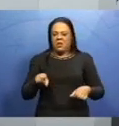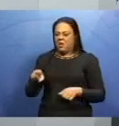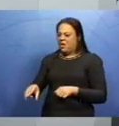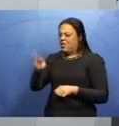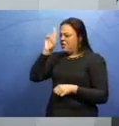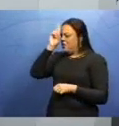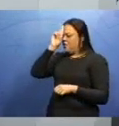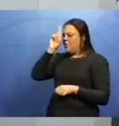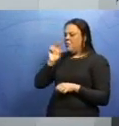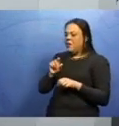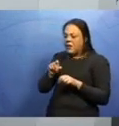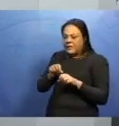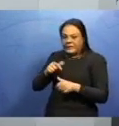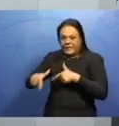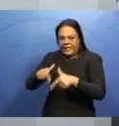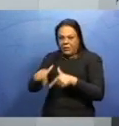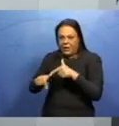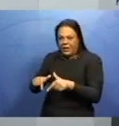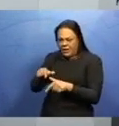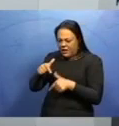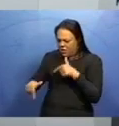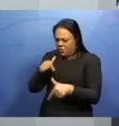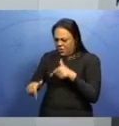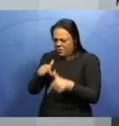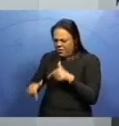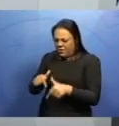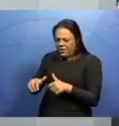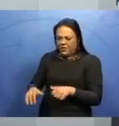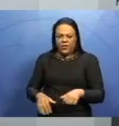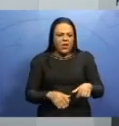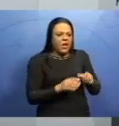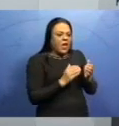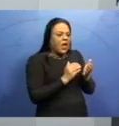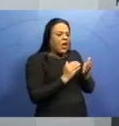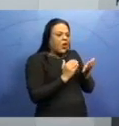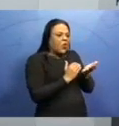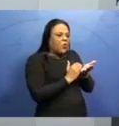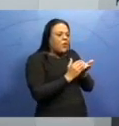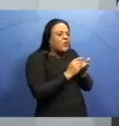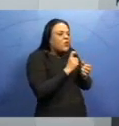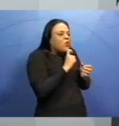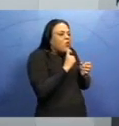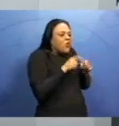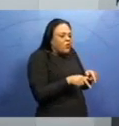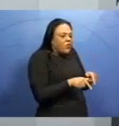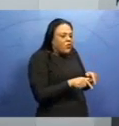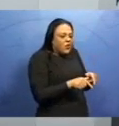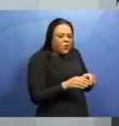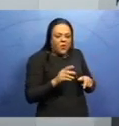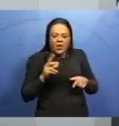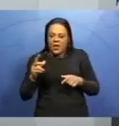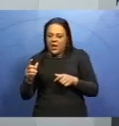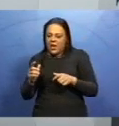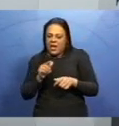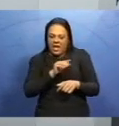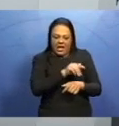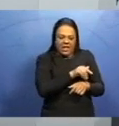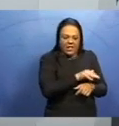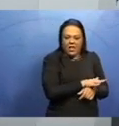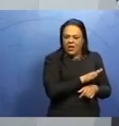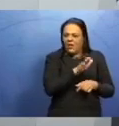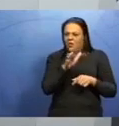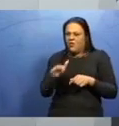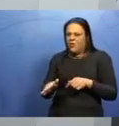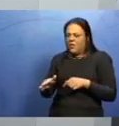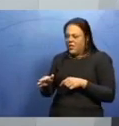formiga juntava seus grãos. Quando chegou o inverno, a cigarra veio à casa da formiga para pedir que